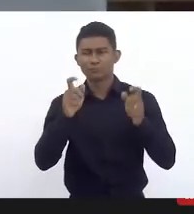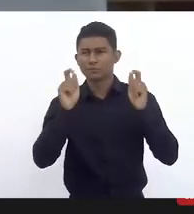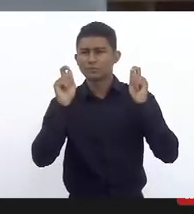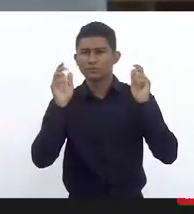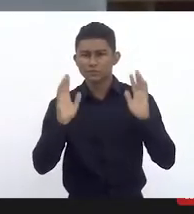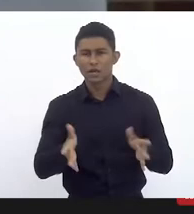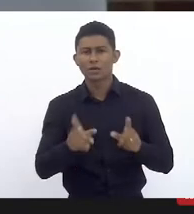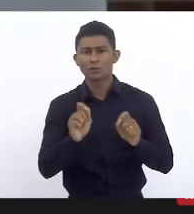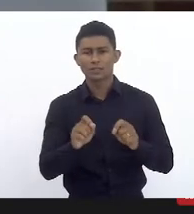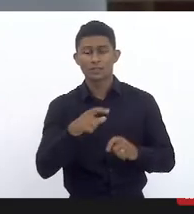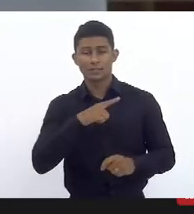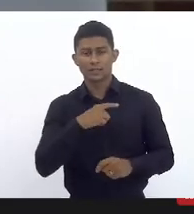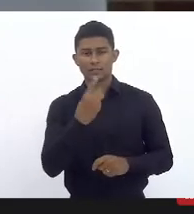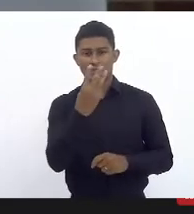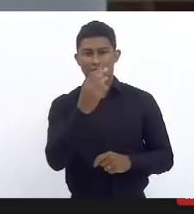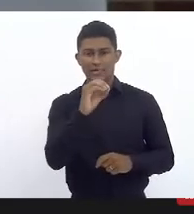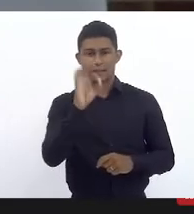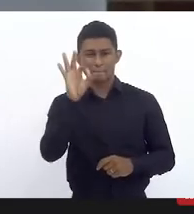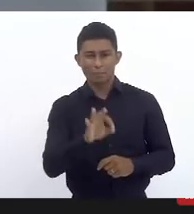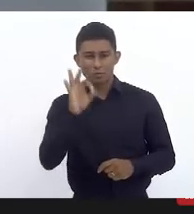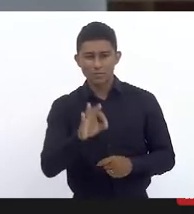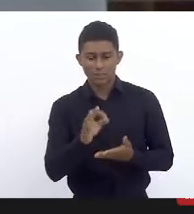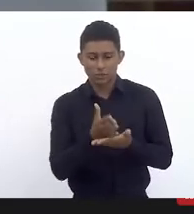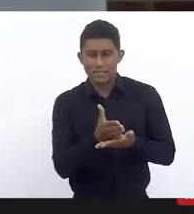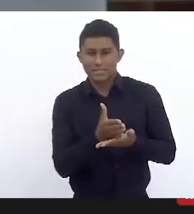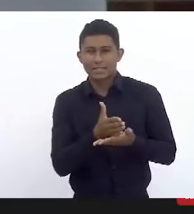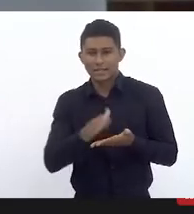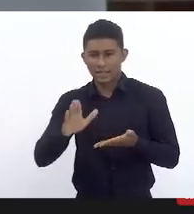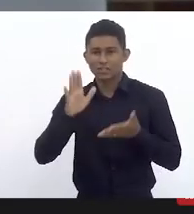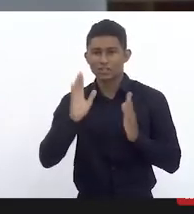30% de excedente arrecadado e os